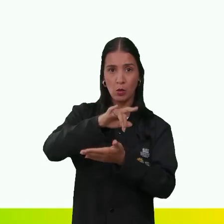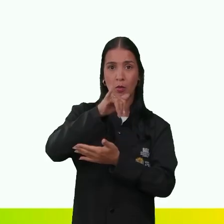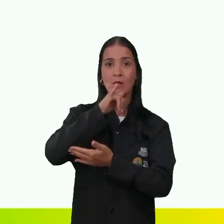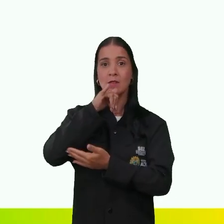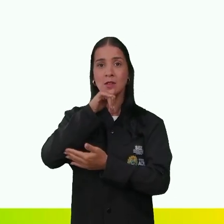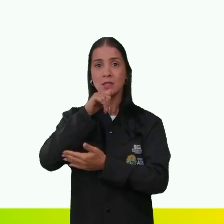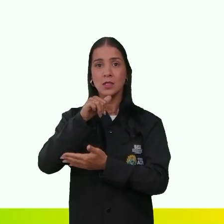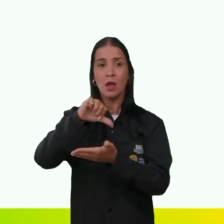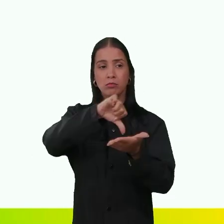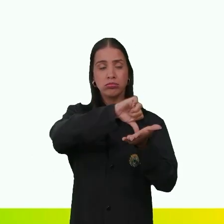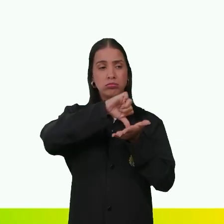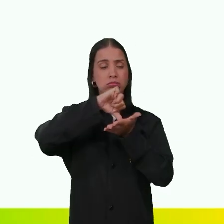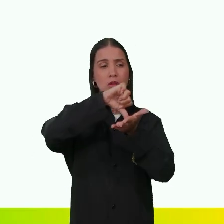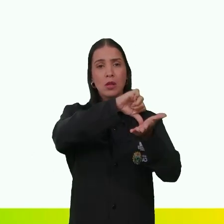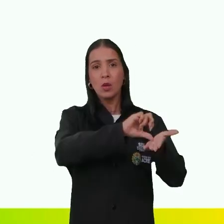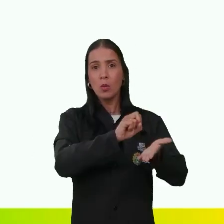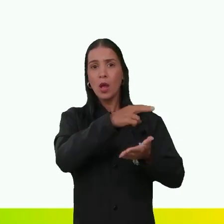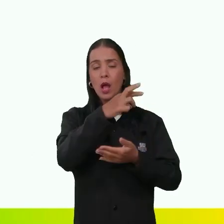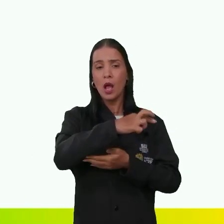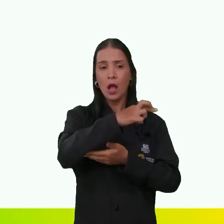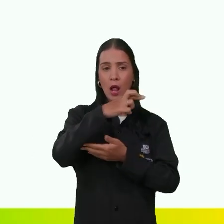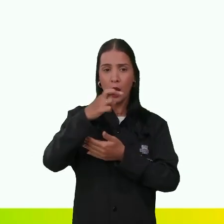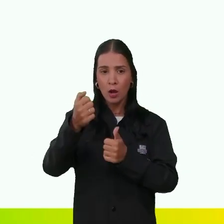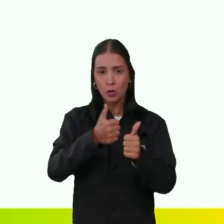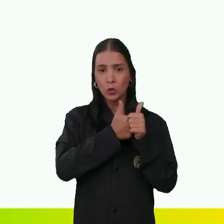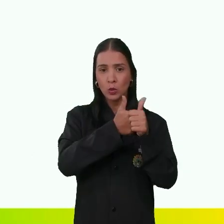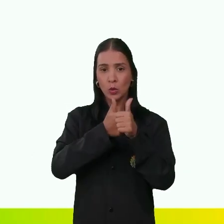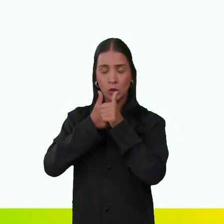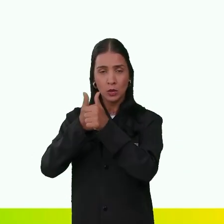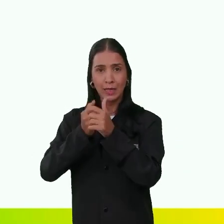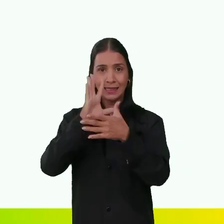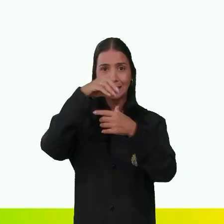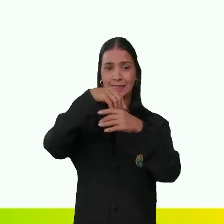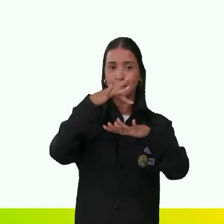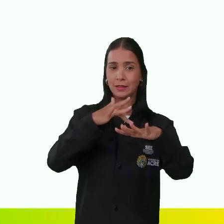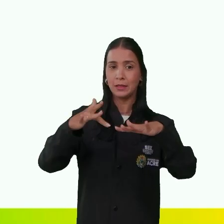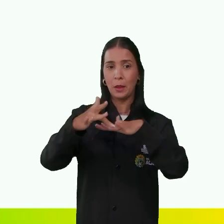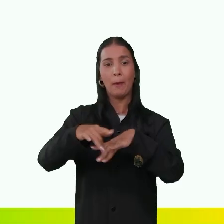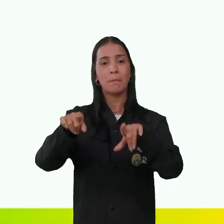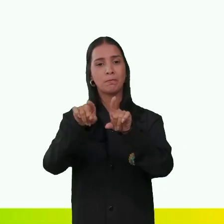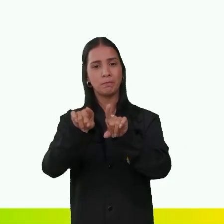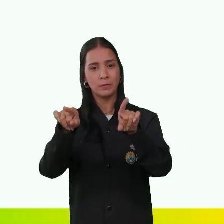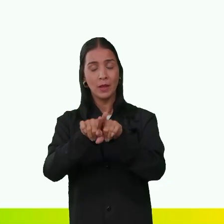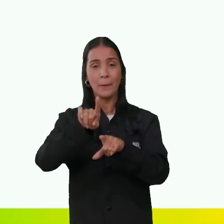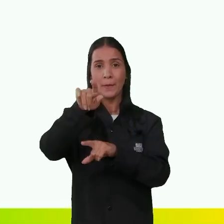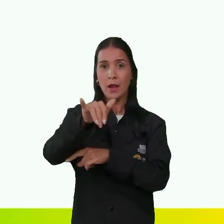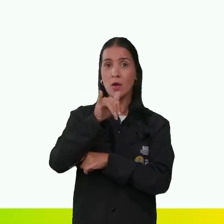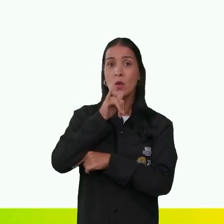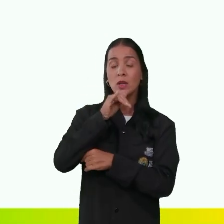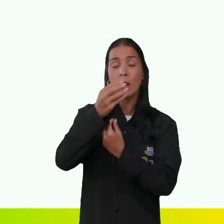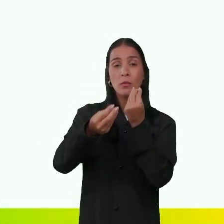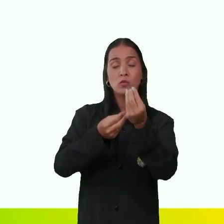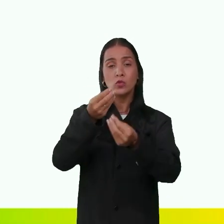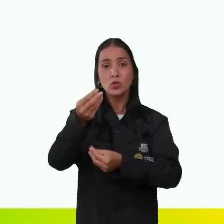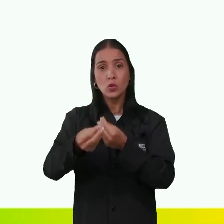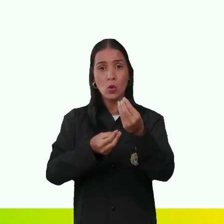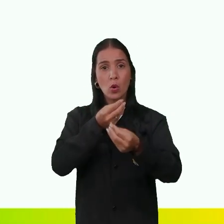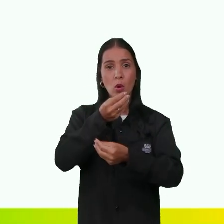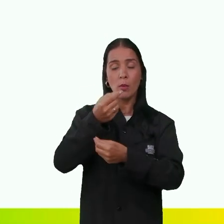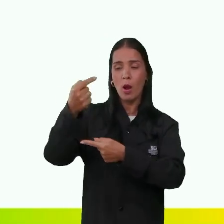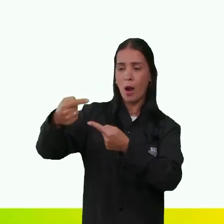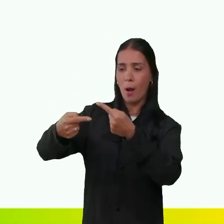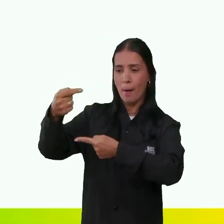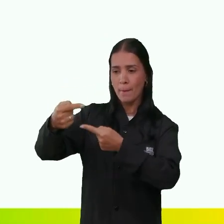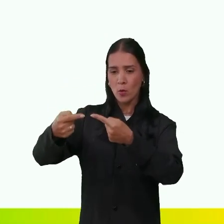rastreamento de localização e coleta de dados em redes sociais são exemplos de como a biopolítica se manifesta